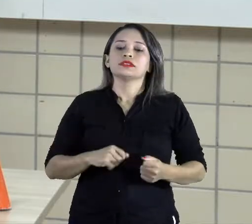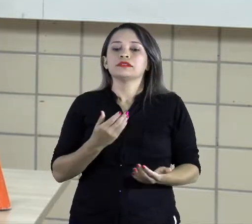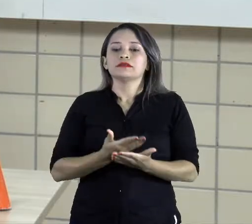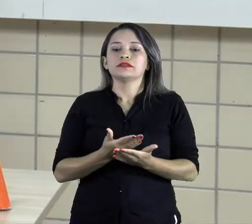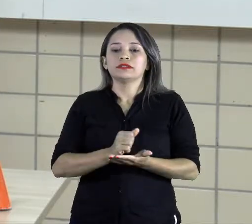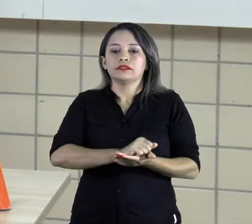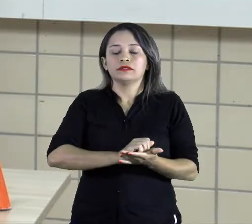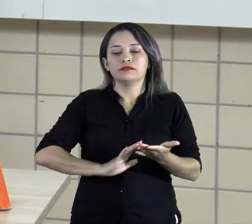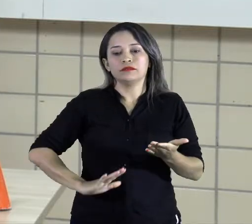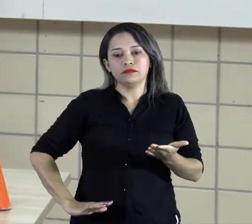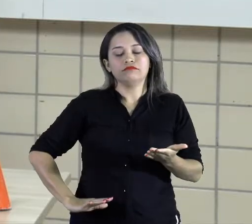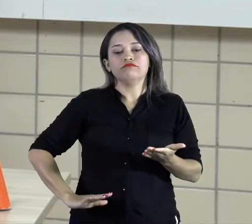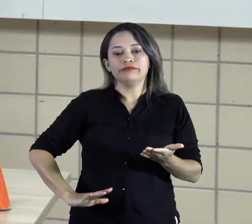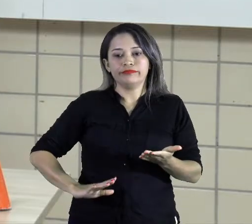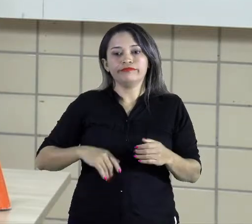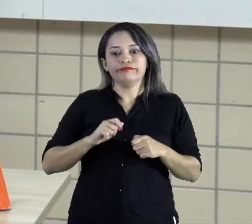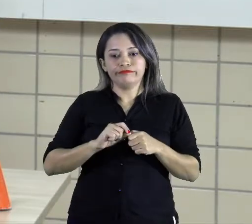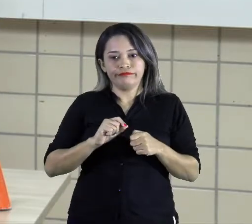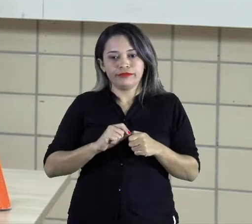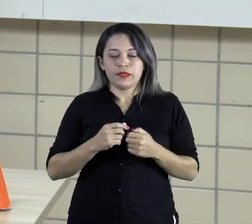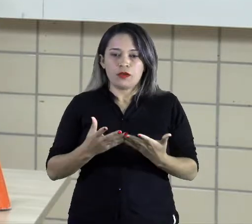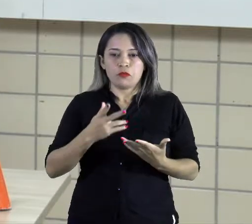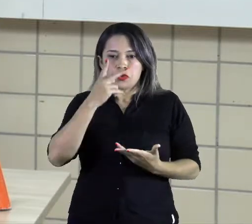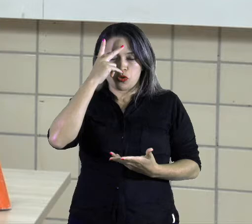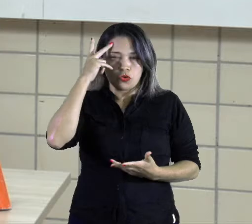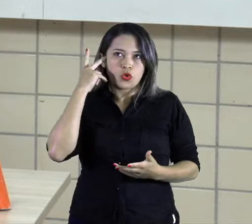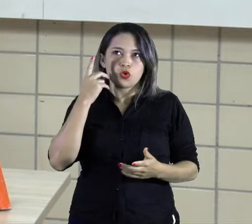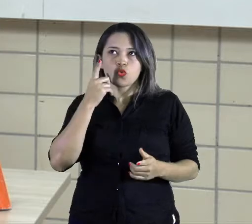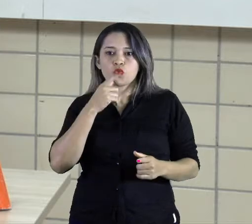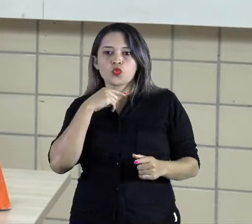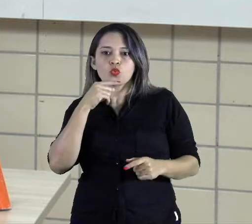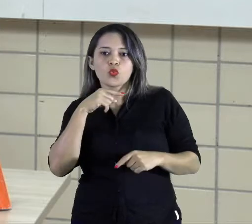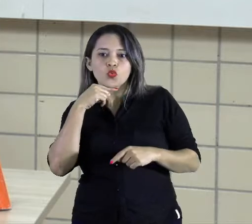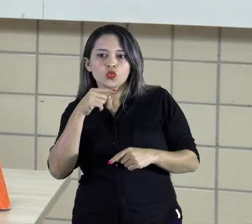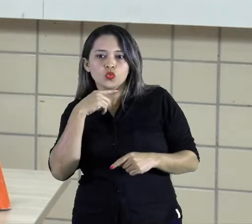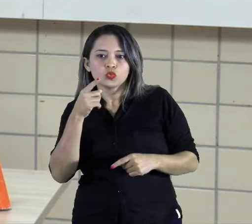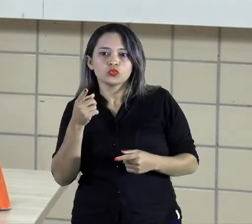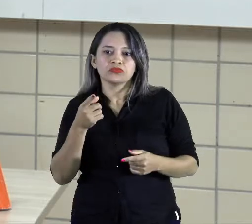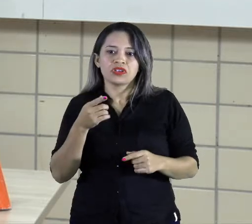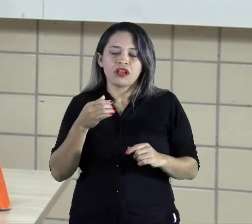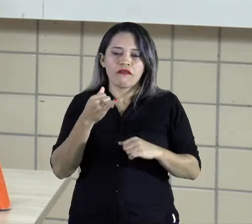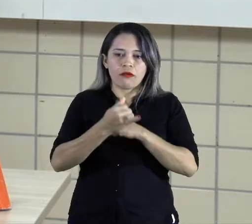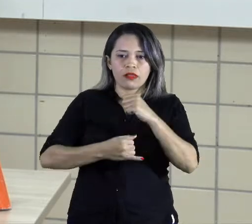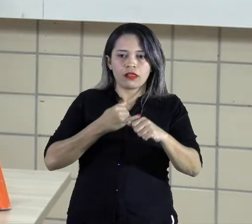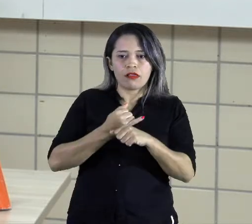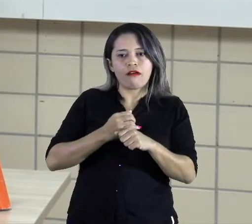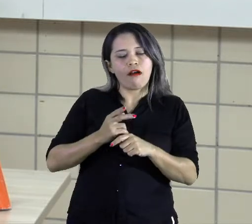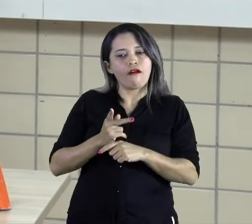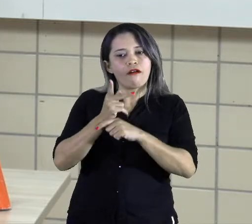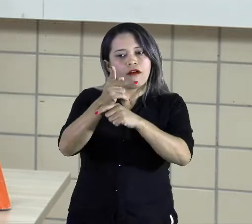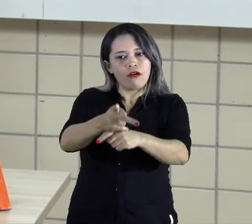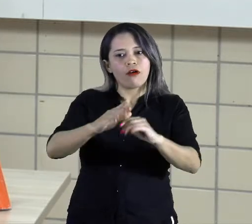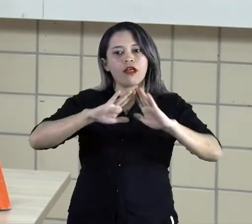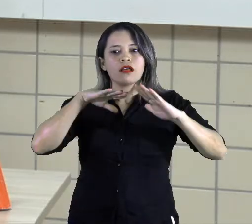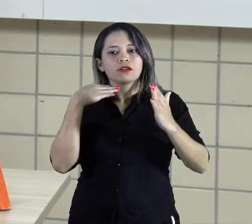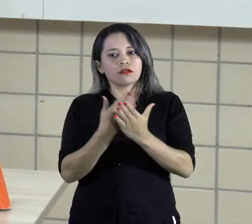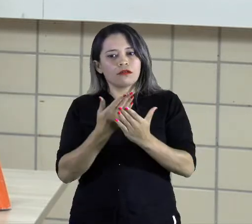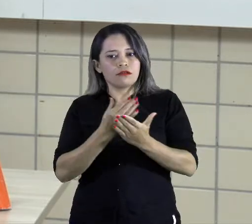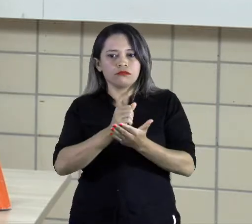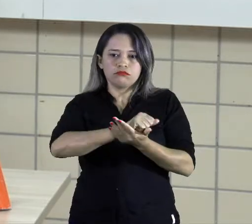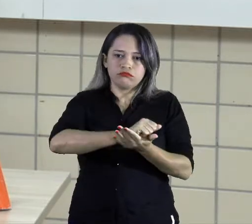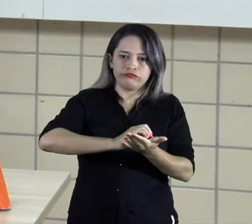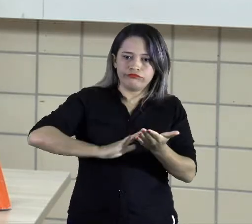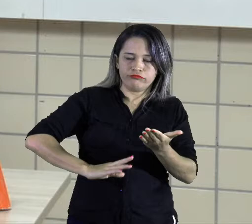de atividades. Quem não tem condição de fazer diretamente pela internet, vai na escola, pega o bloquinho, resolve as